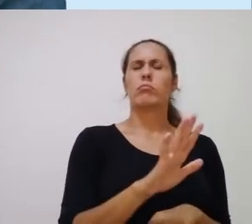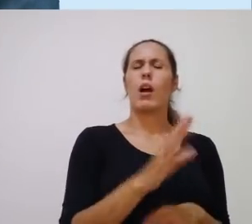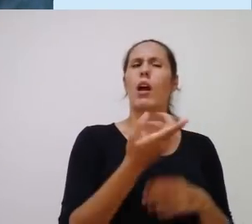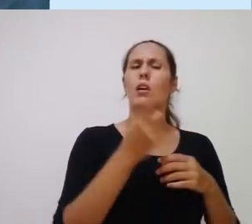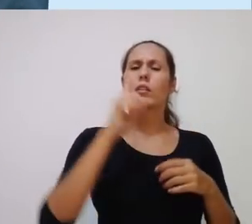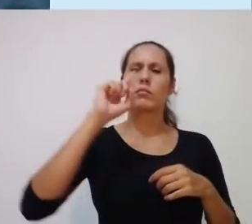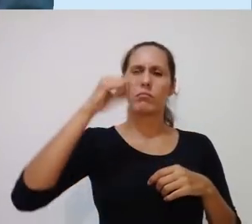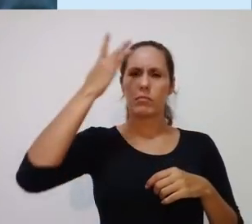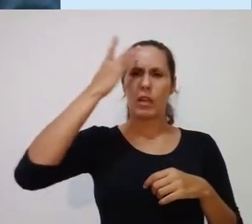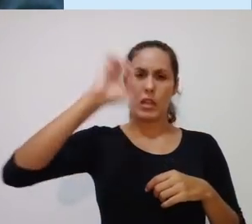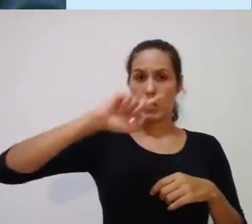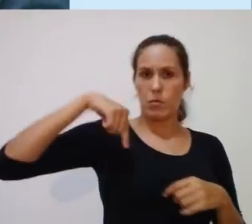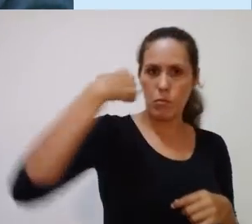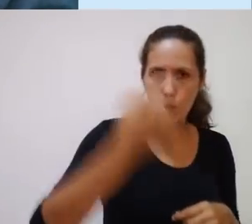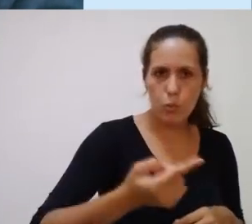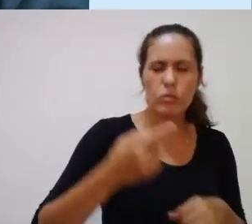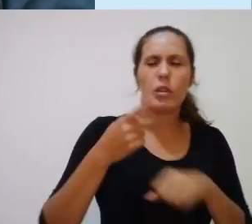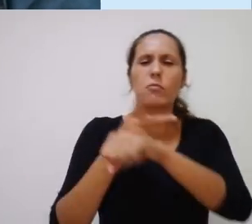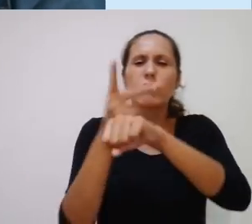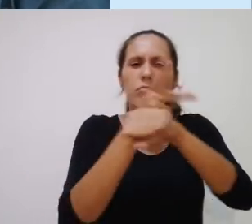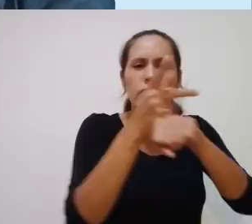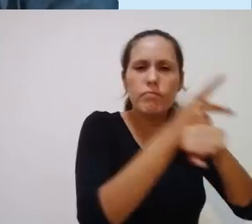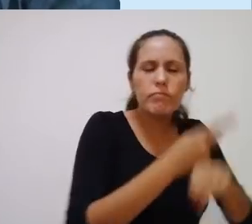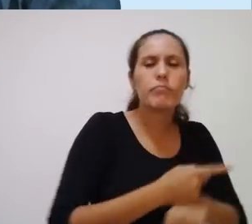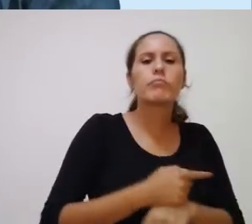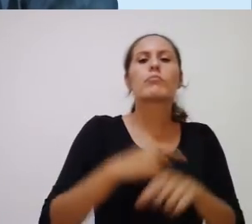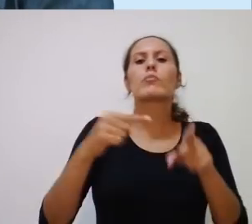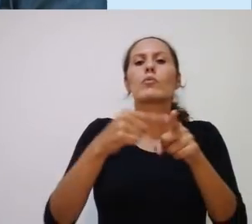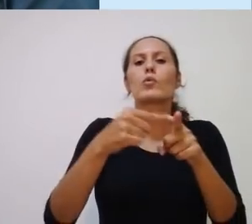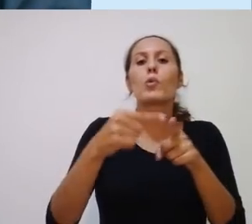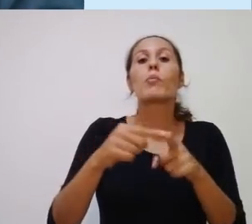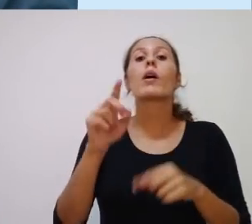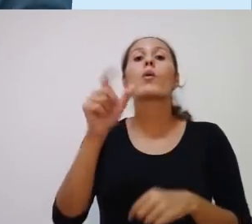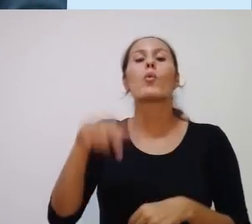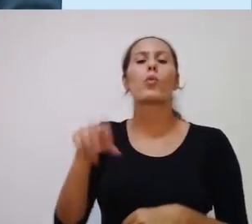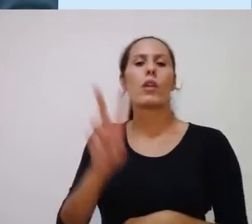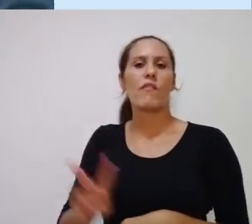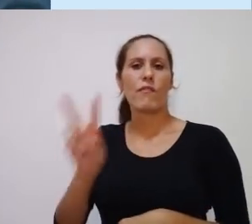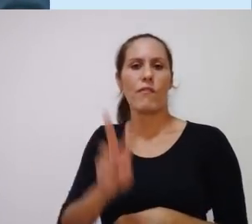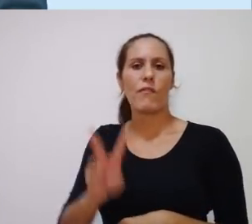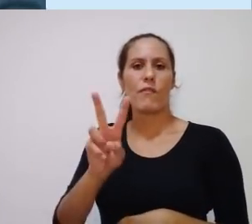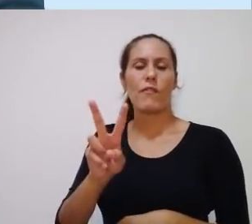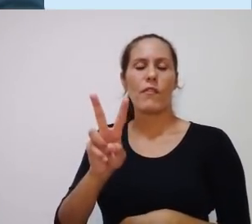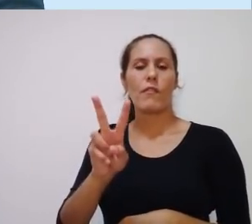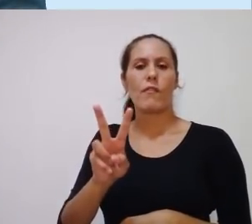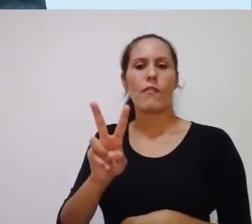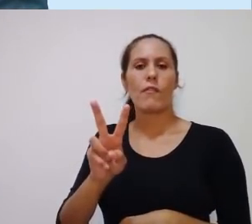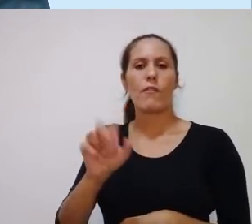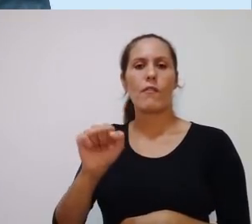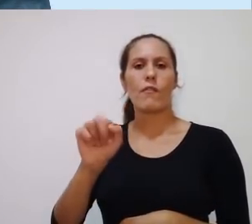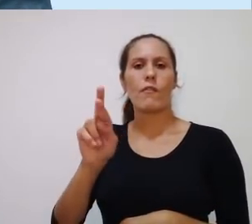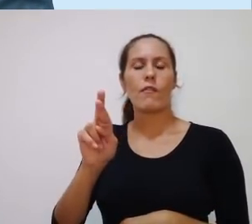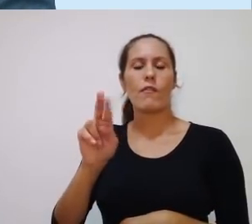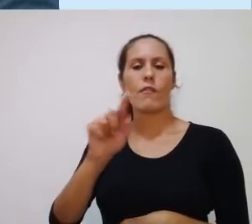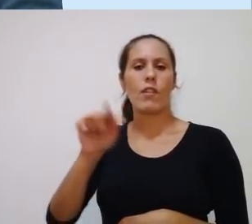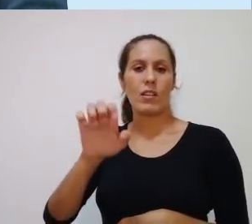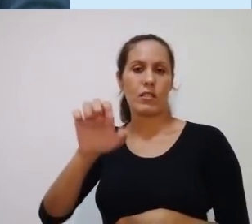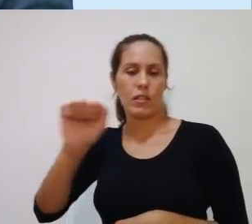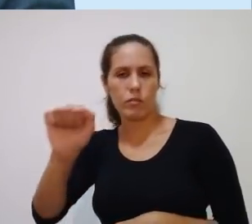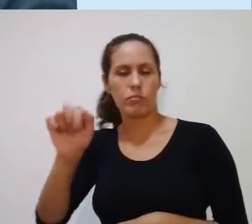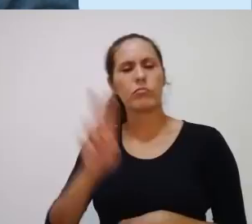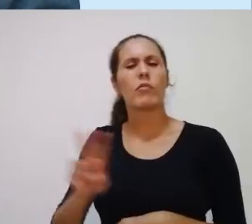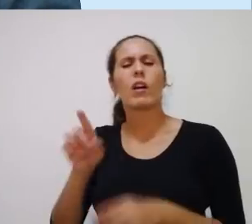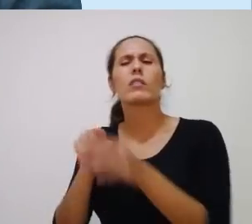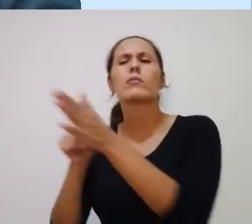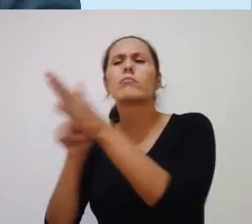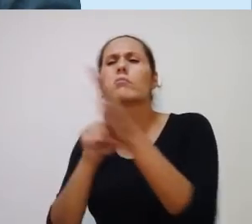no bairro da Várzea, levantar informações com as pessoas que moravam lá, para entender a dimensão